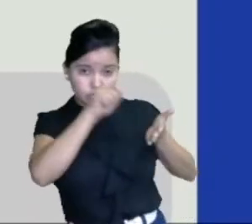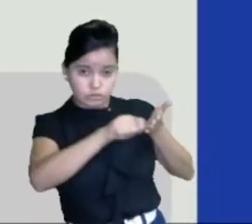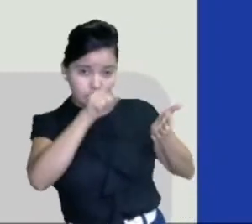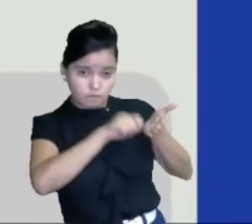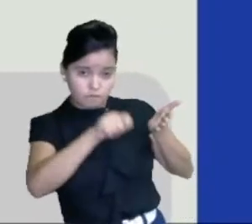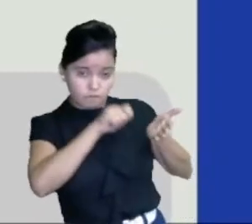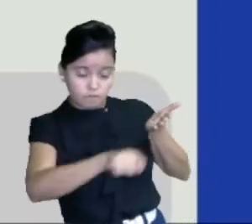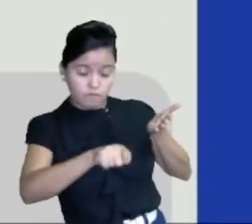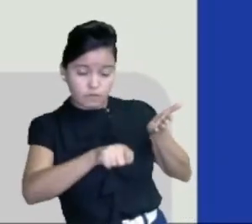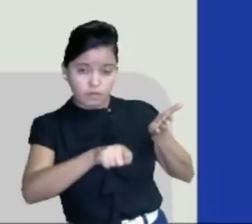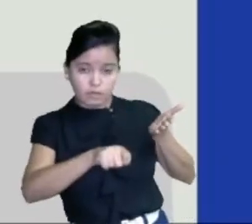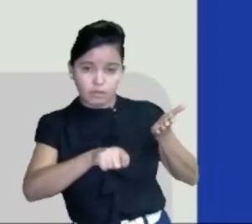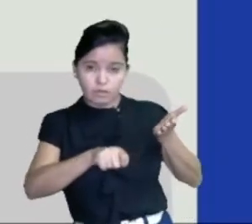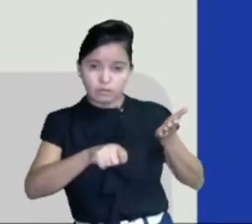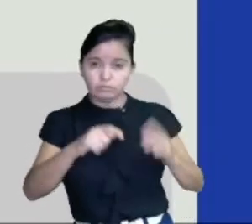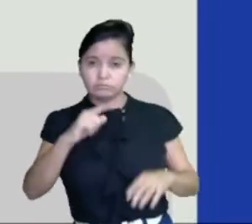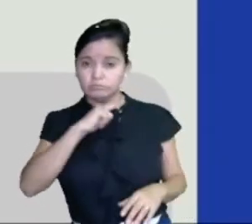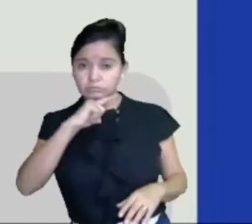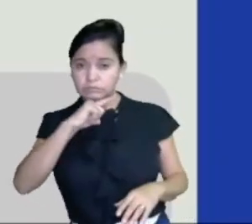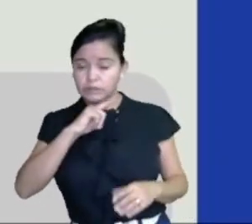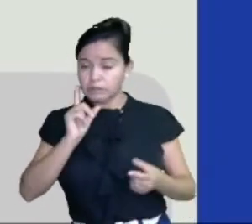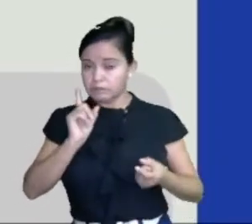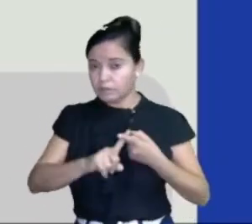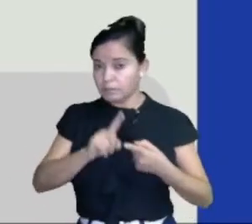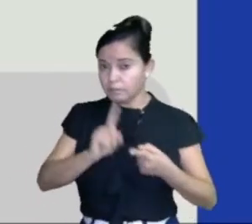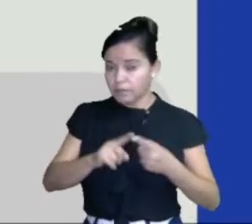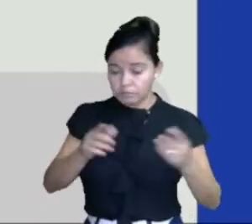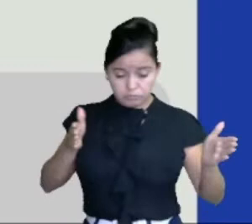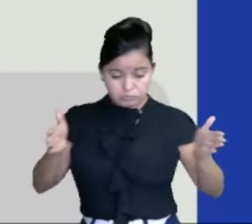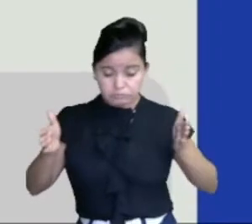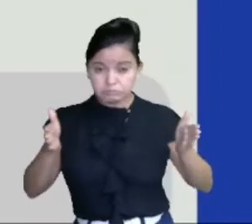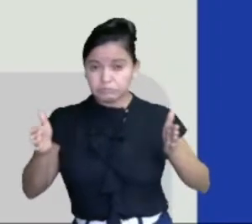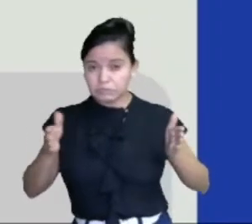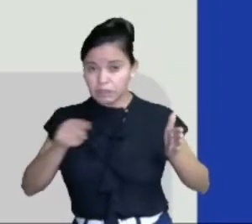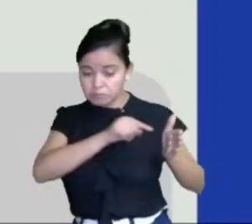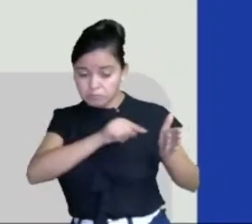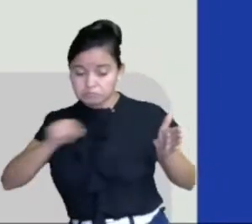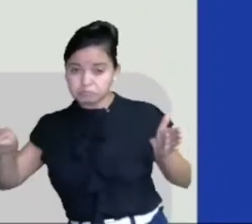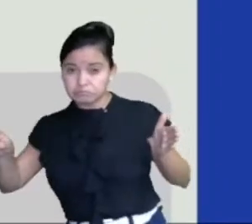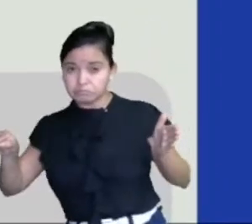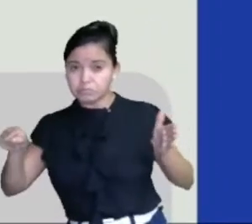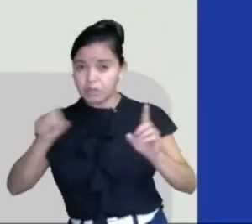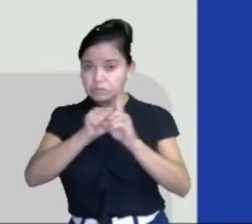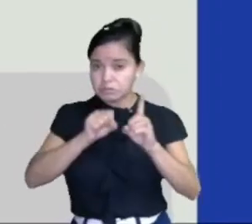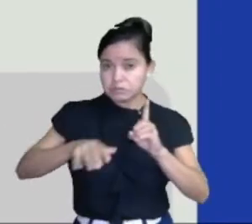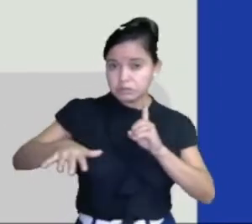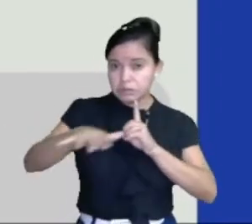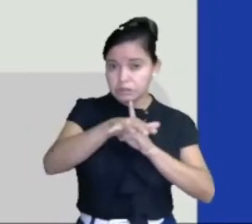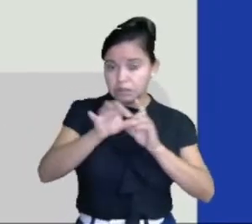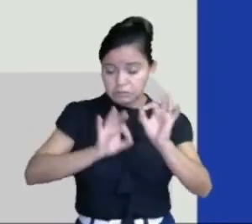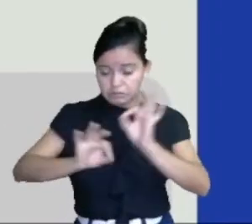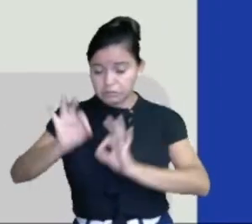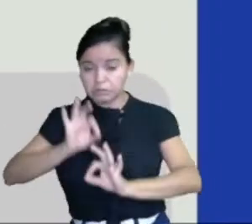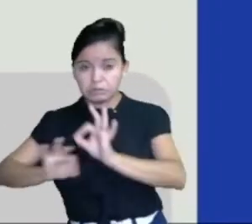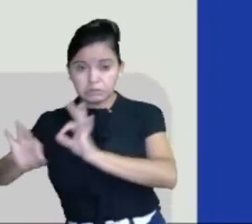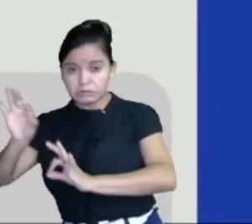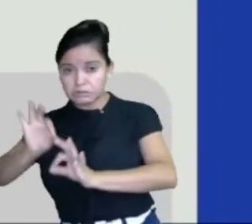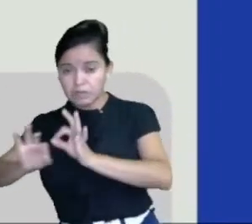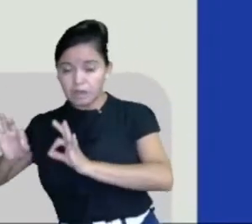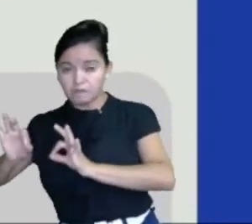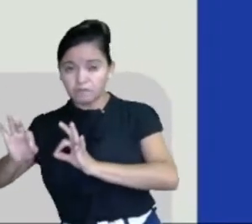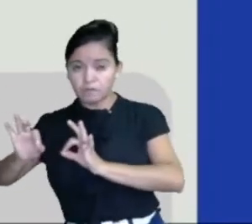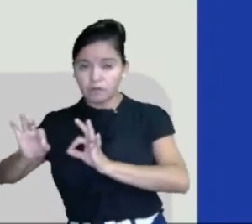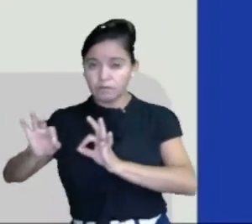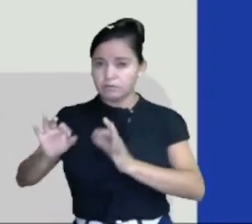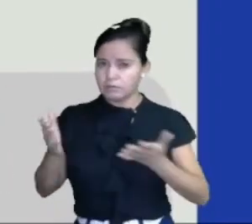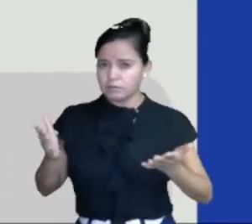período de medieval vai ser esse tempo em que a sociedade era organizada dessa maneira. Então,